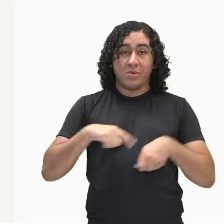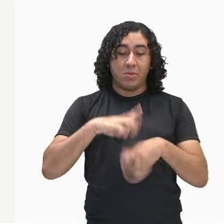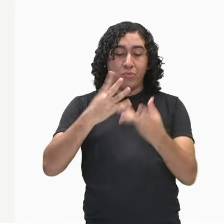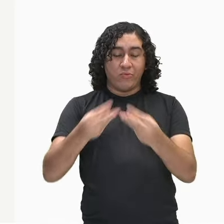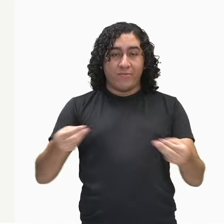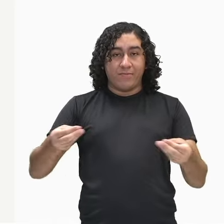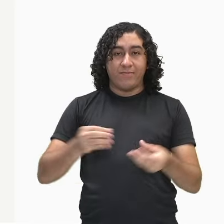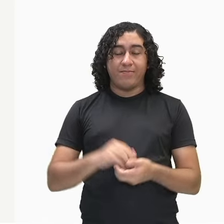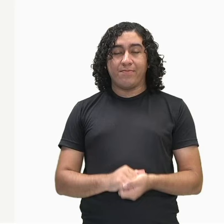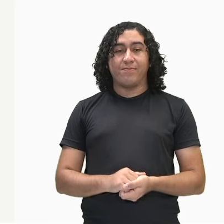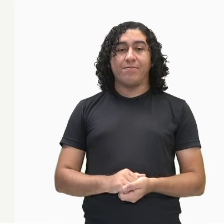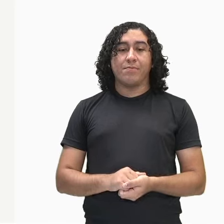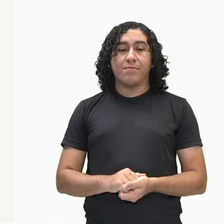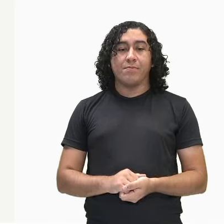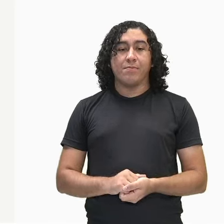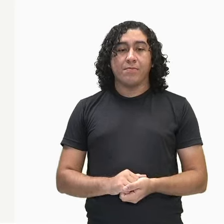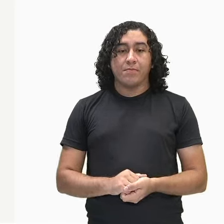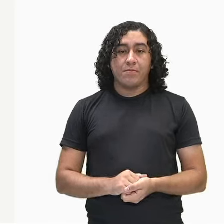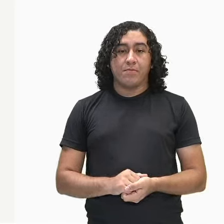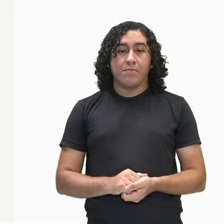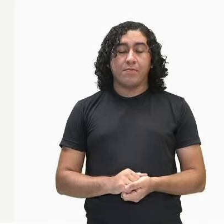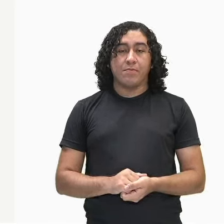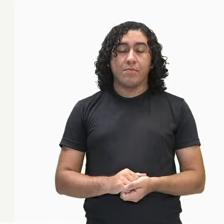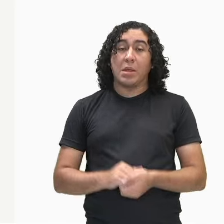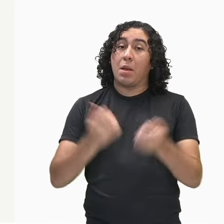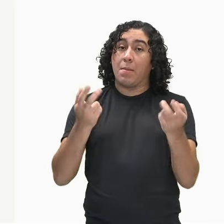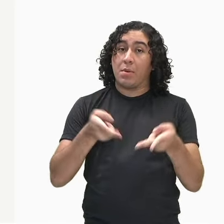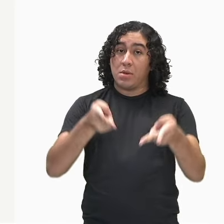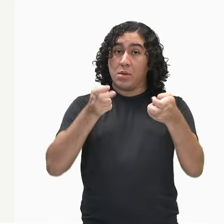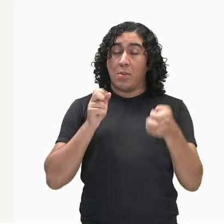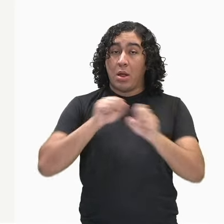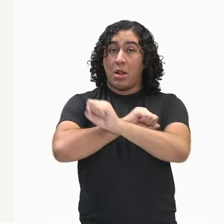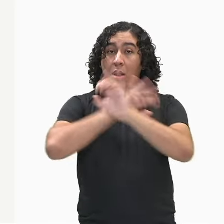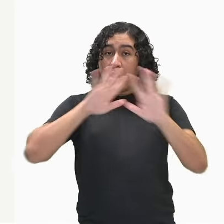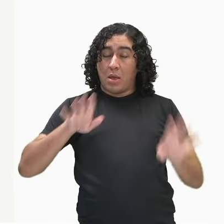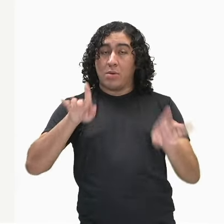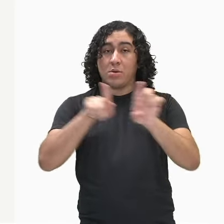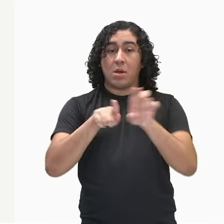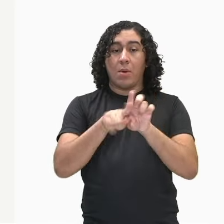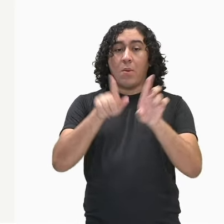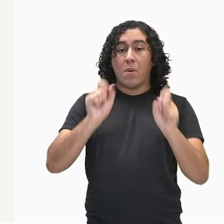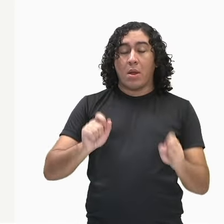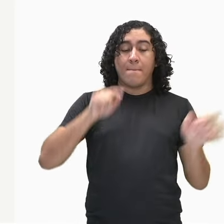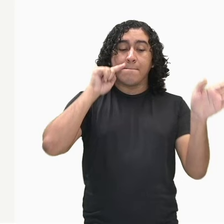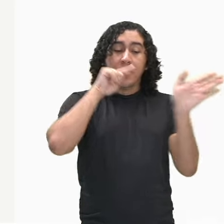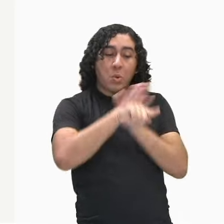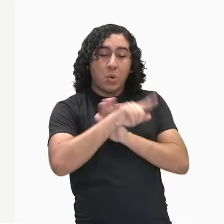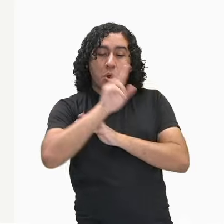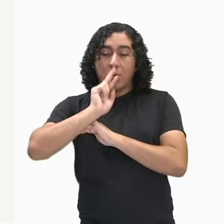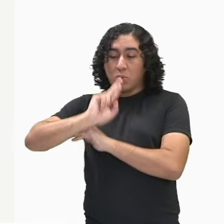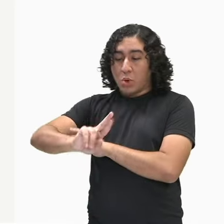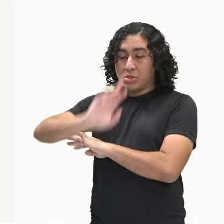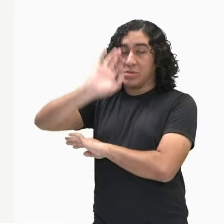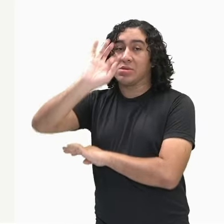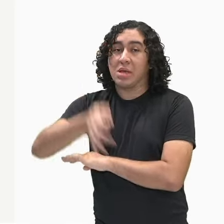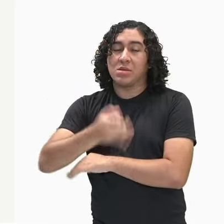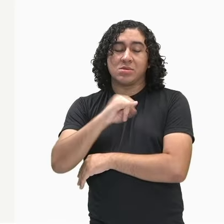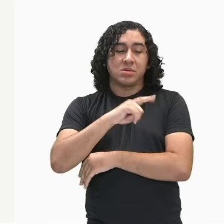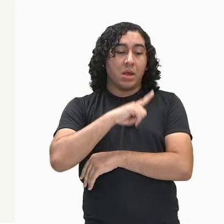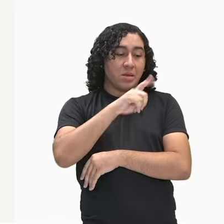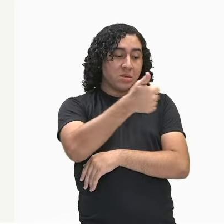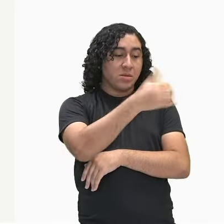dissolver. Então aí você consegue ver claramente que a questão está correta. Se 100